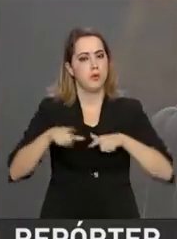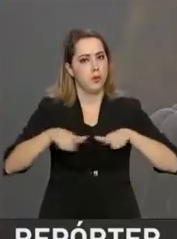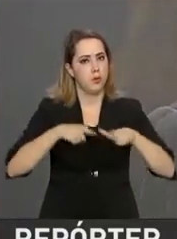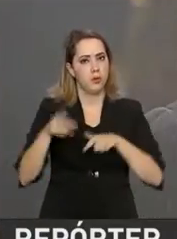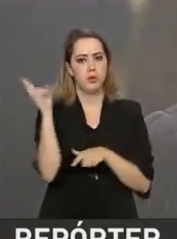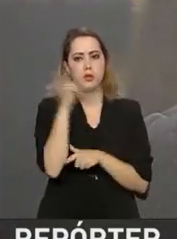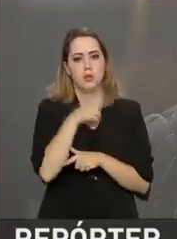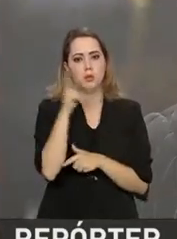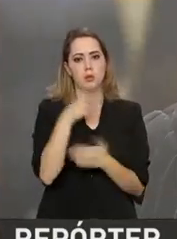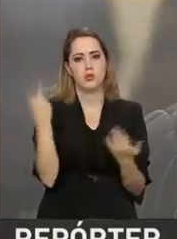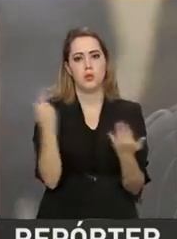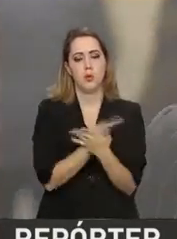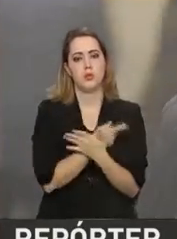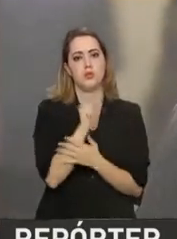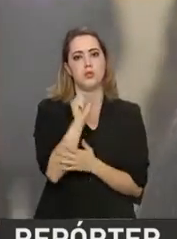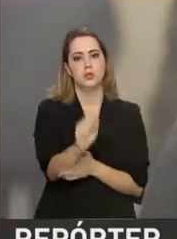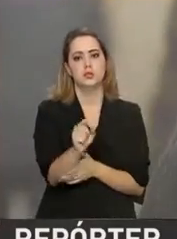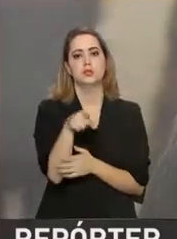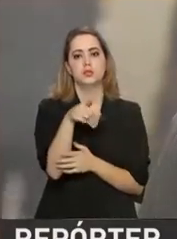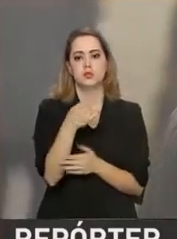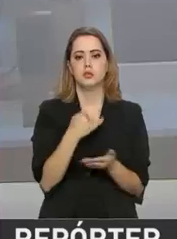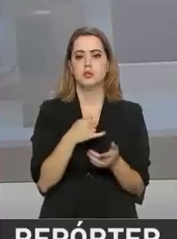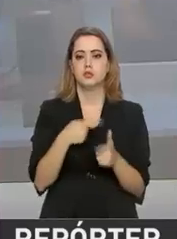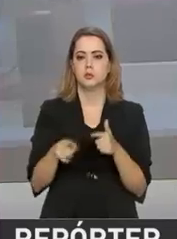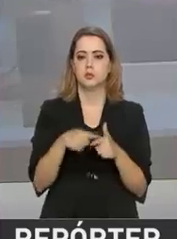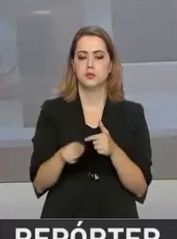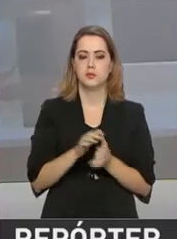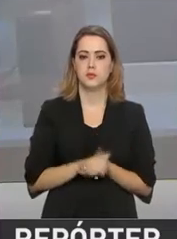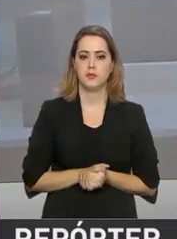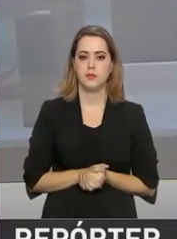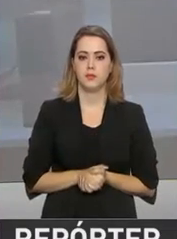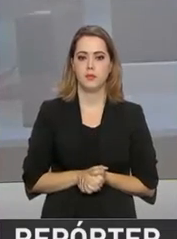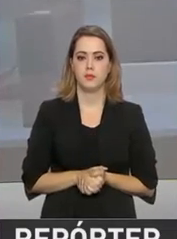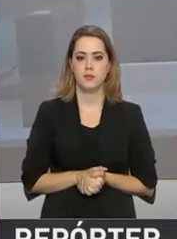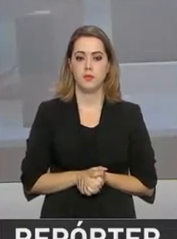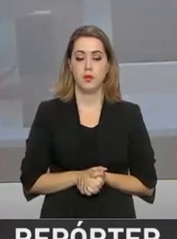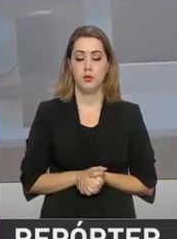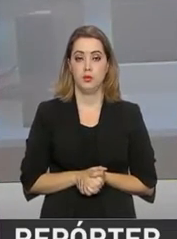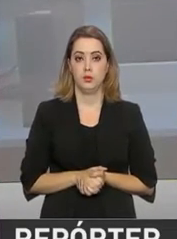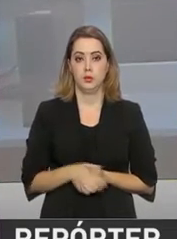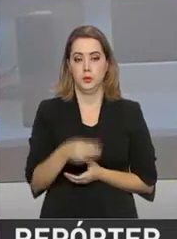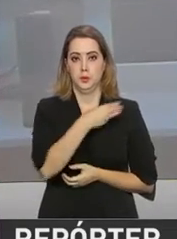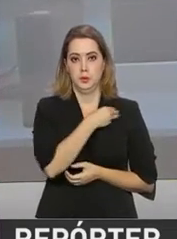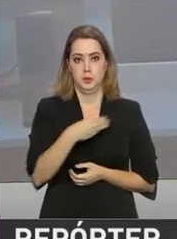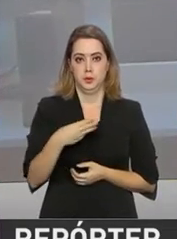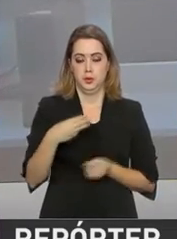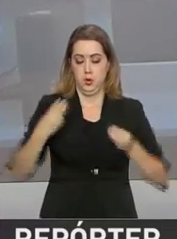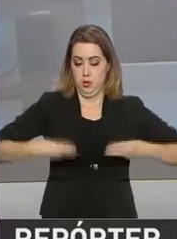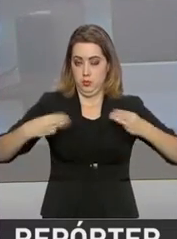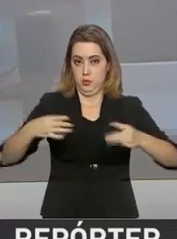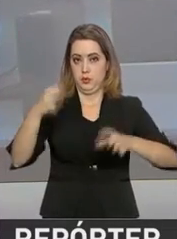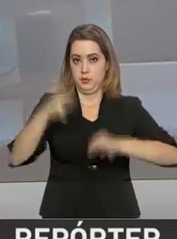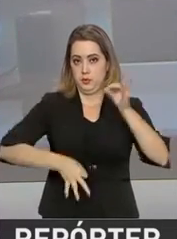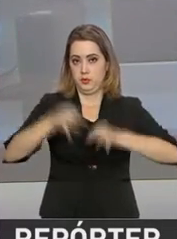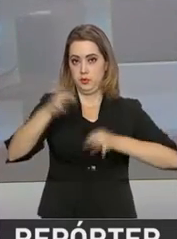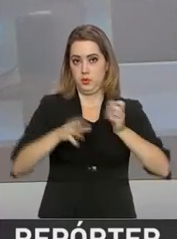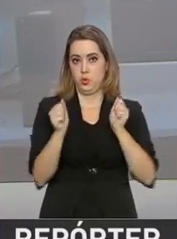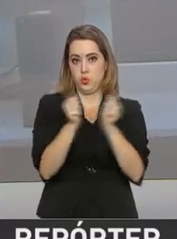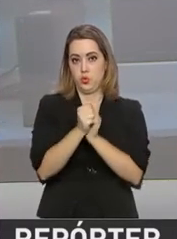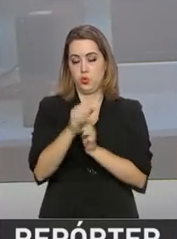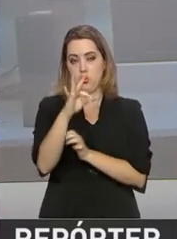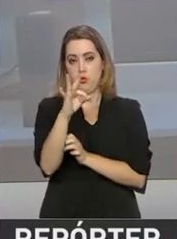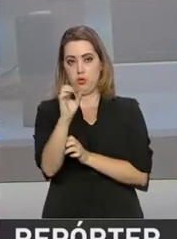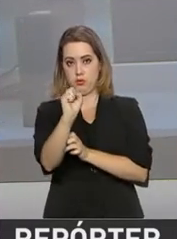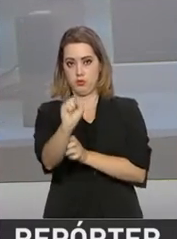quando ocorrer esses acidentes o ministério da justiça vai definir com o tribunal superior eleitoral as